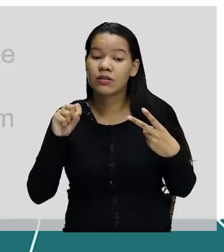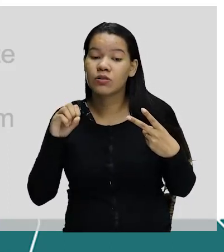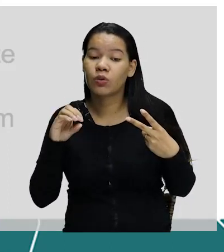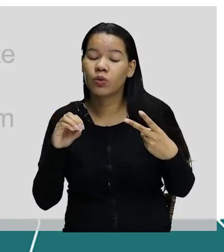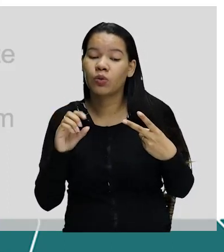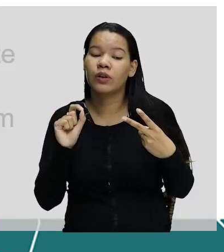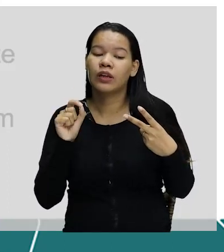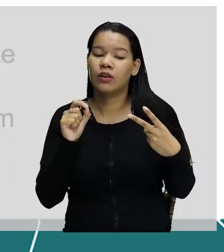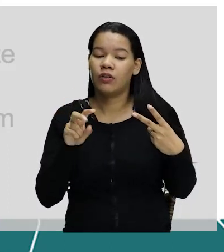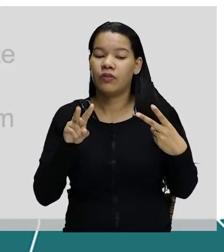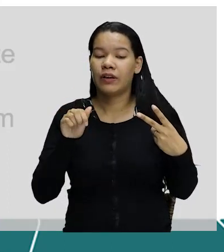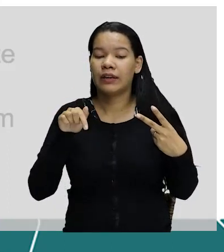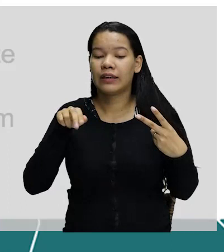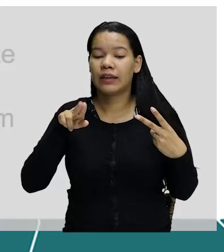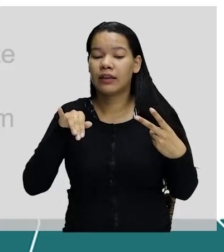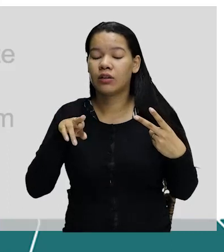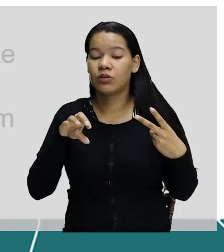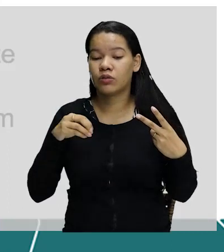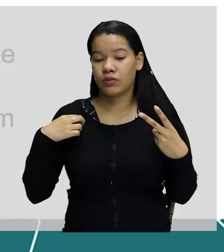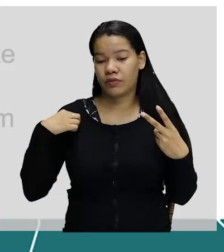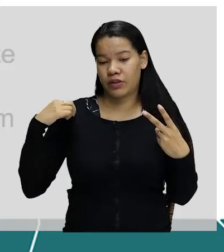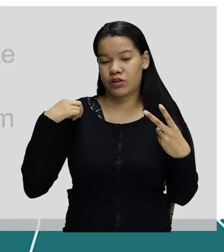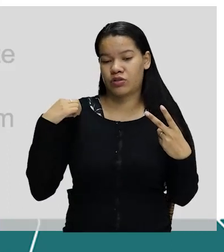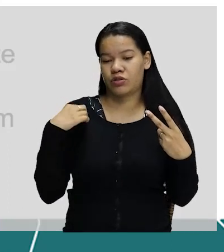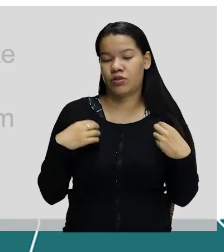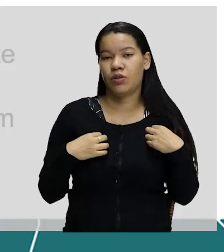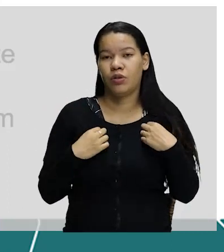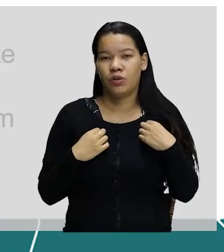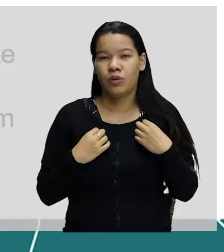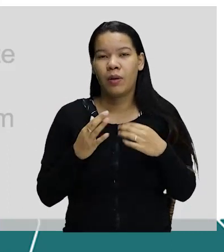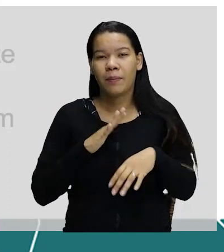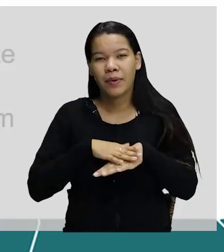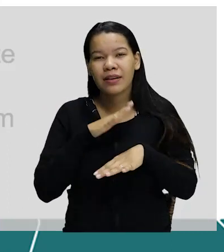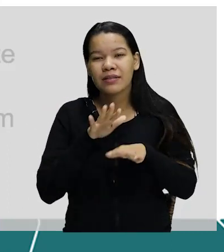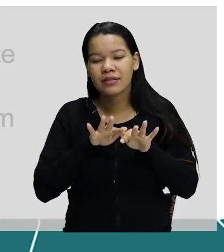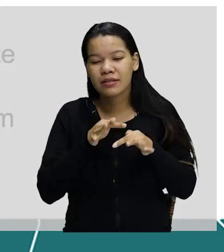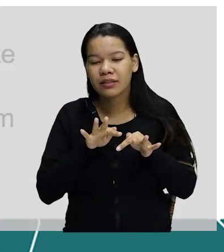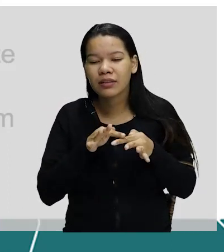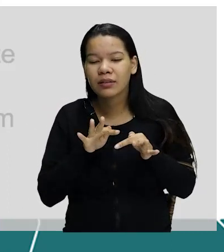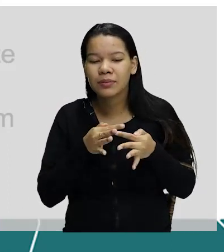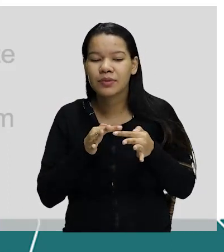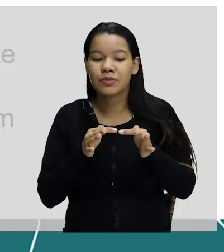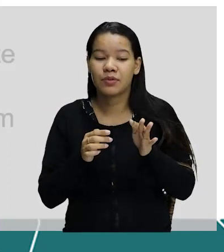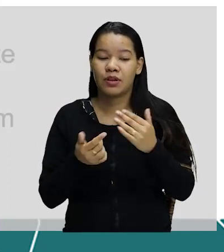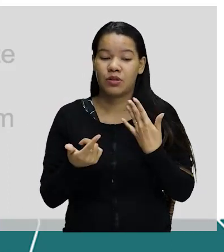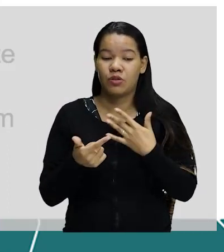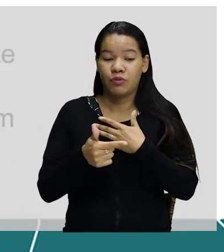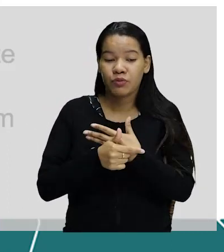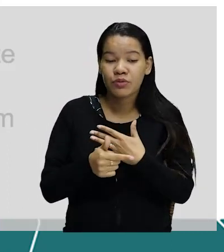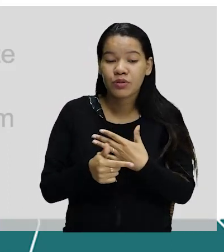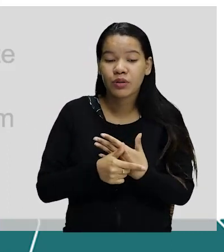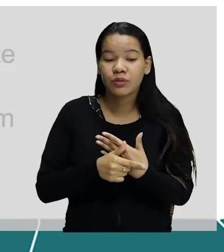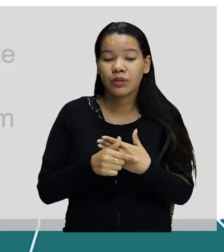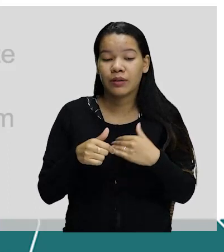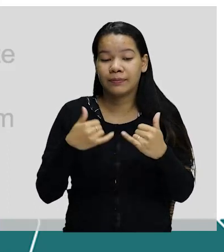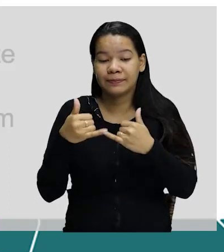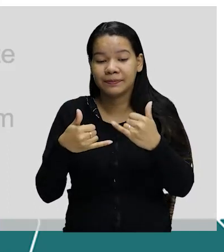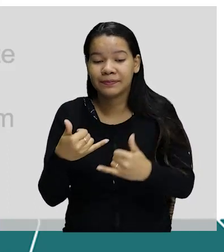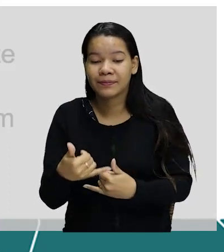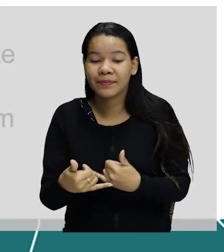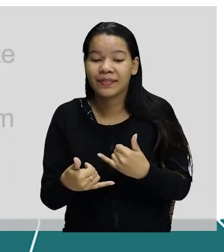simples. Seu papel durante a brincadeira é provocar risos na plateia. Cada boi pode ter vários destes